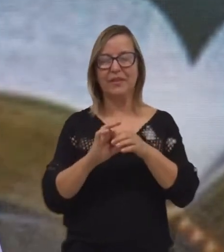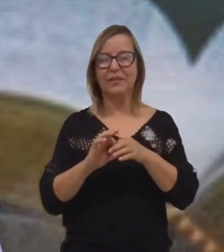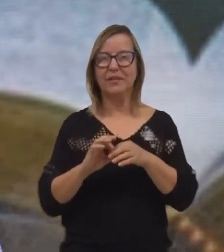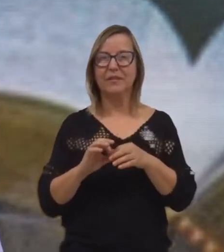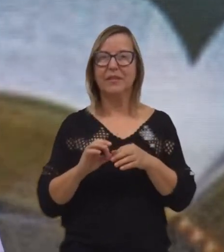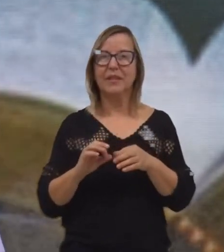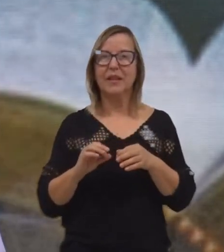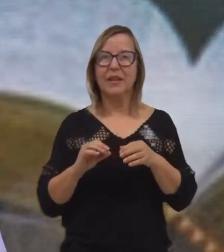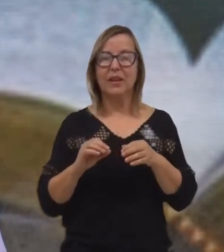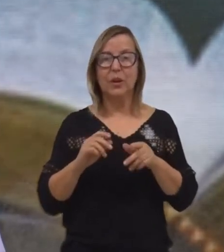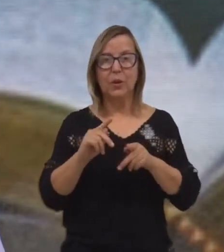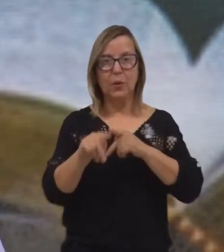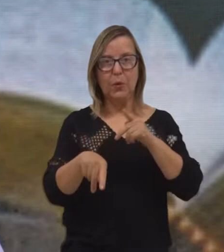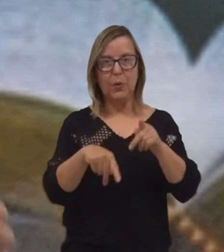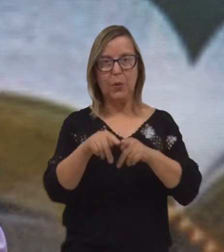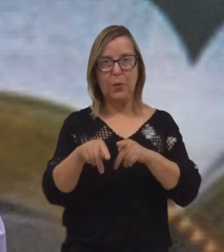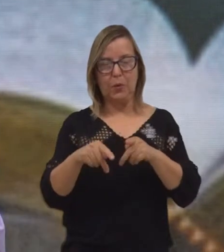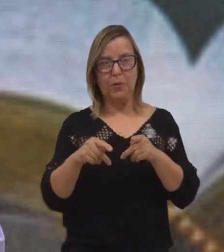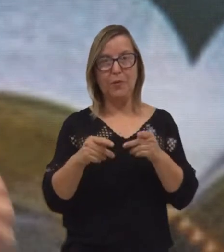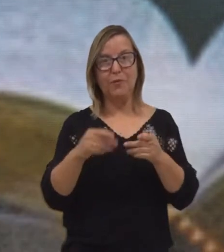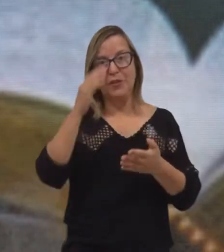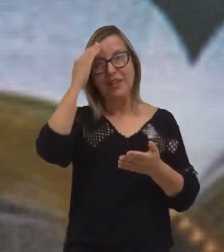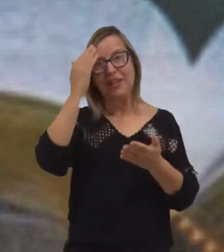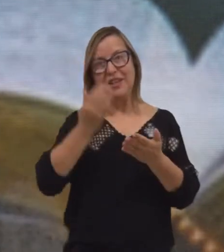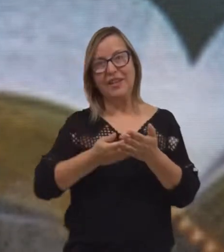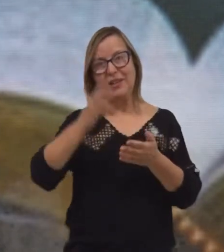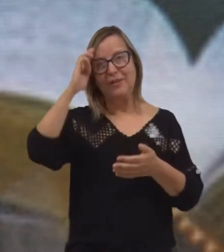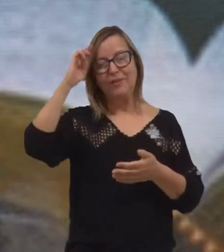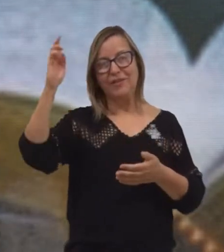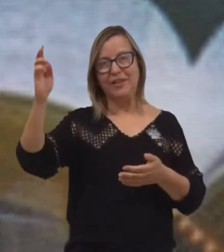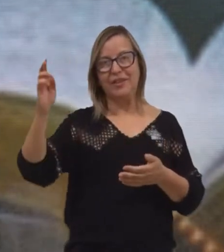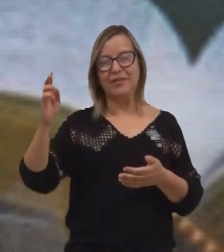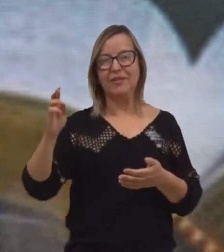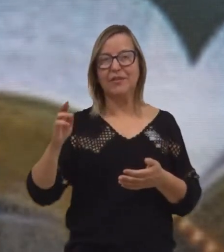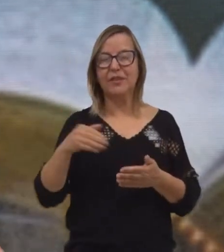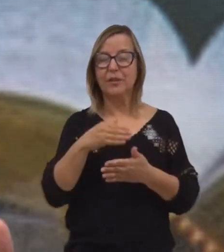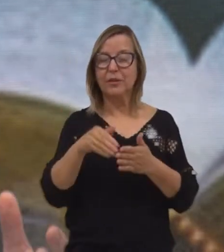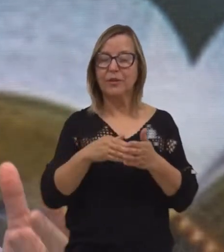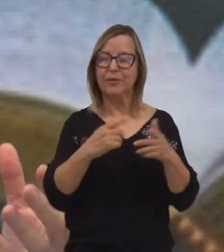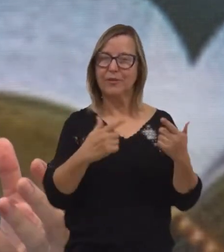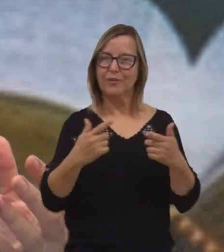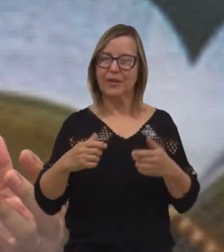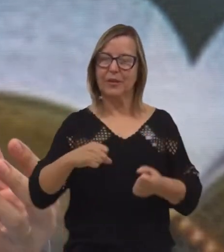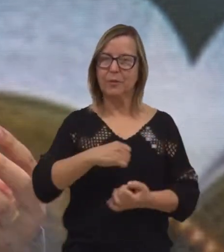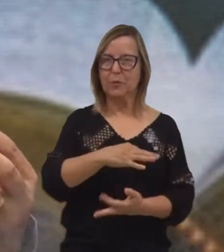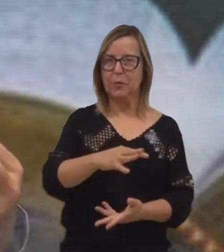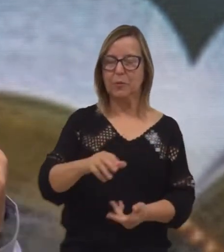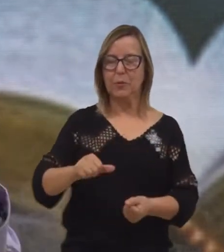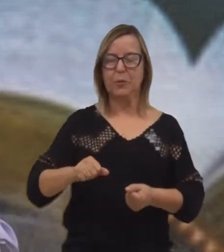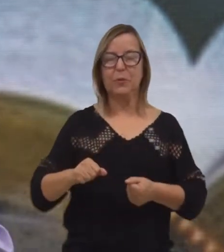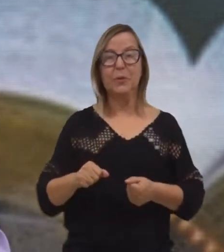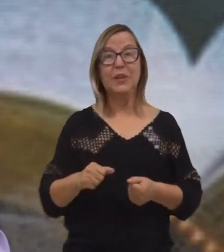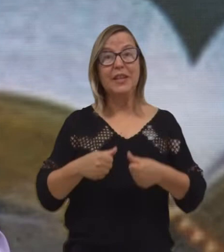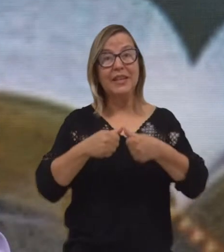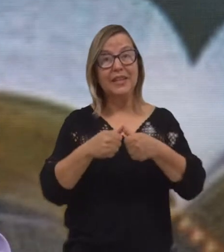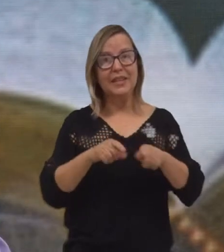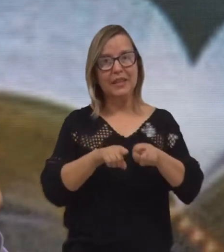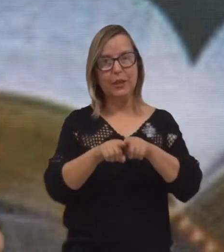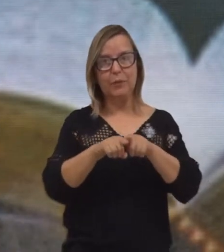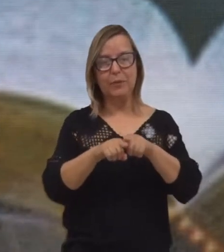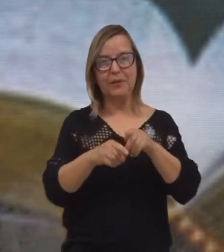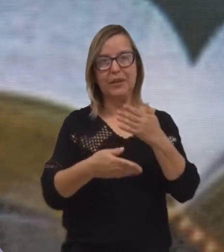todo mundo, é uma característica fundamental é que esses irmãos, eles, pelo